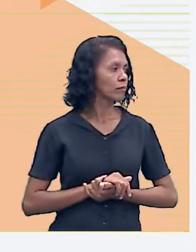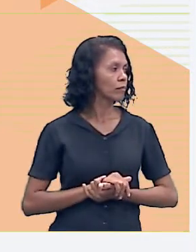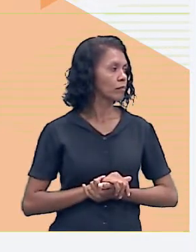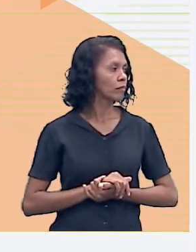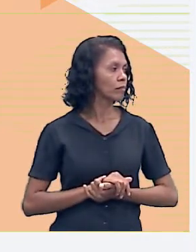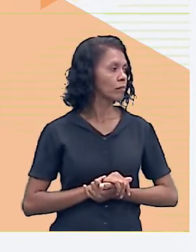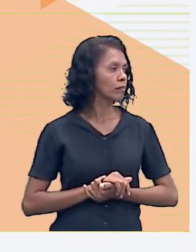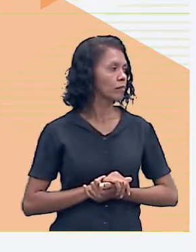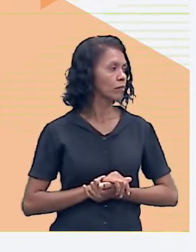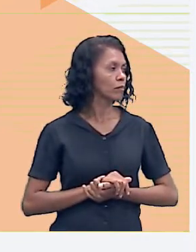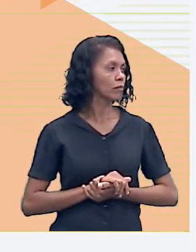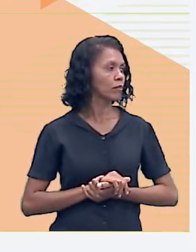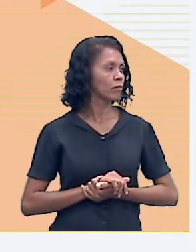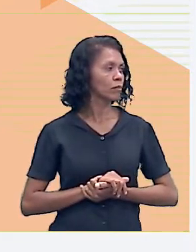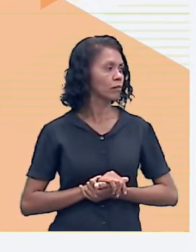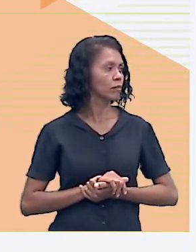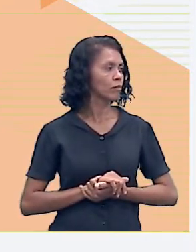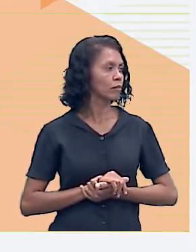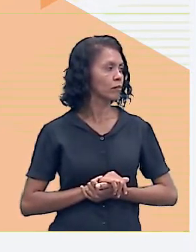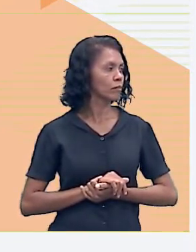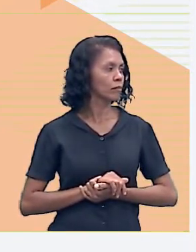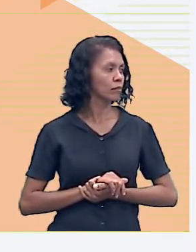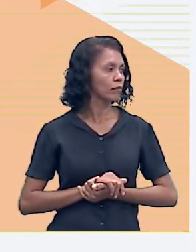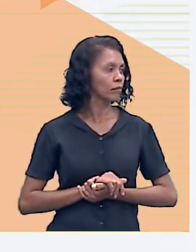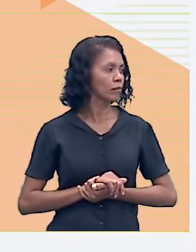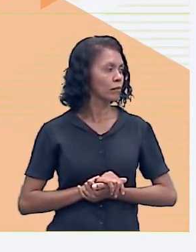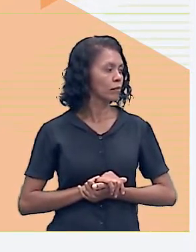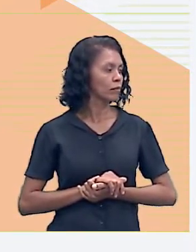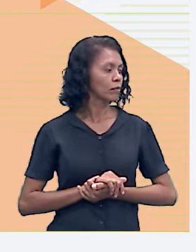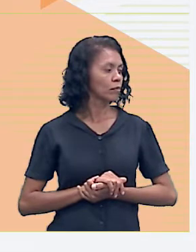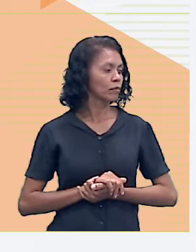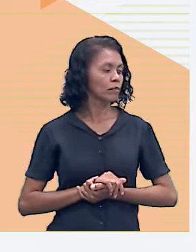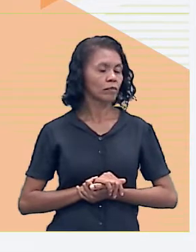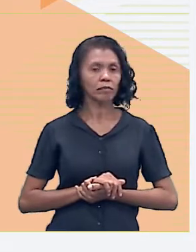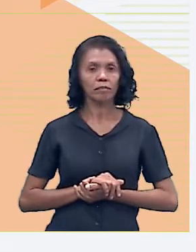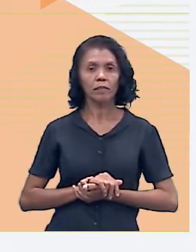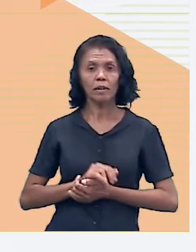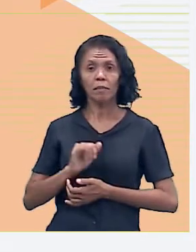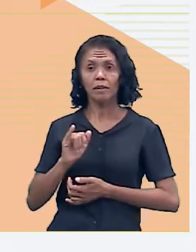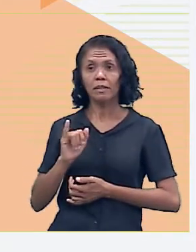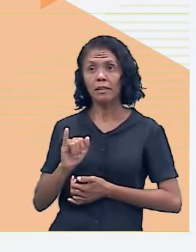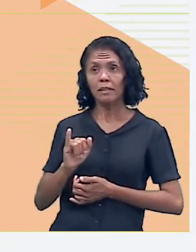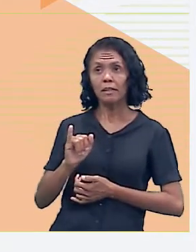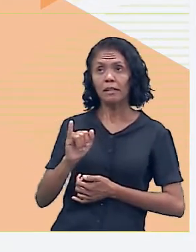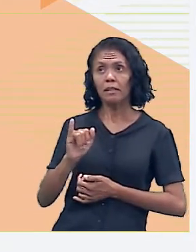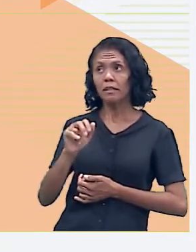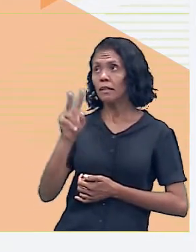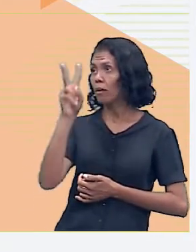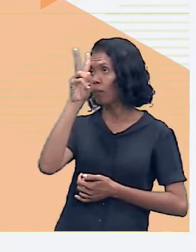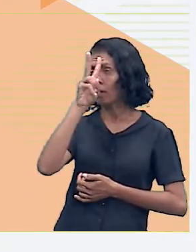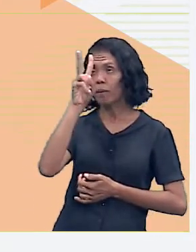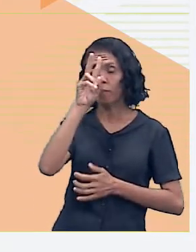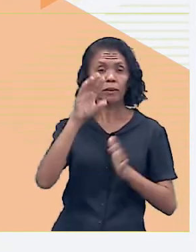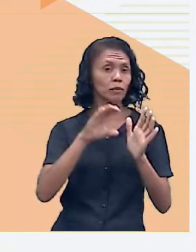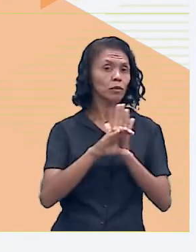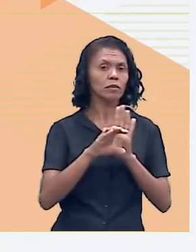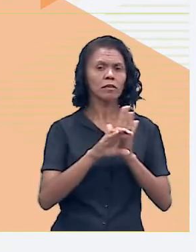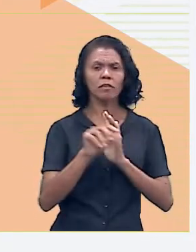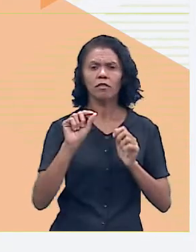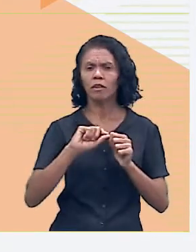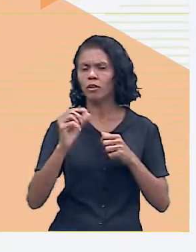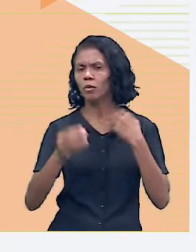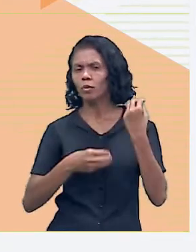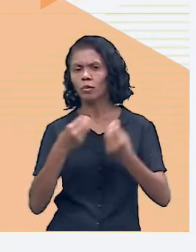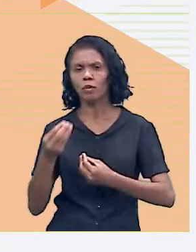para o sucesso de filmes produzidos nos Estados Unidos da América beleza Professor mais eu não lembrar de um conceito assim como é que eu faço